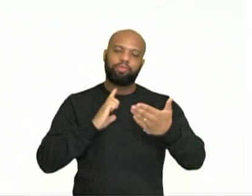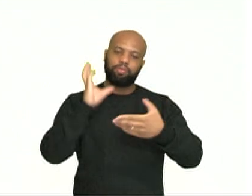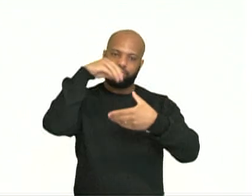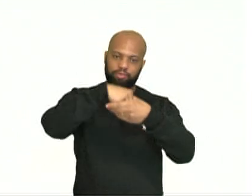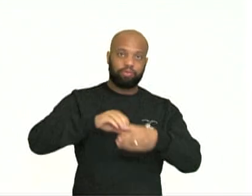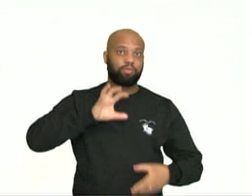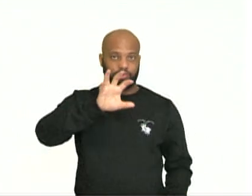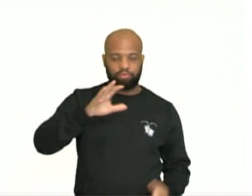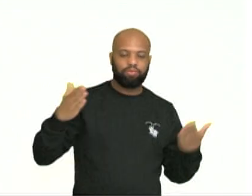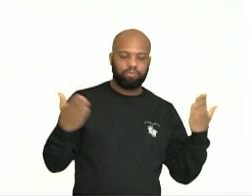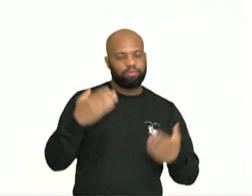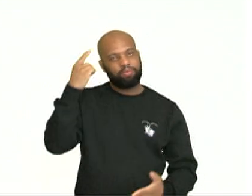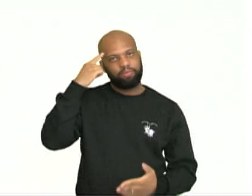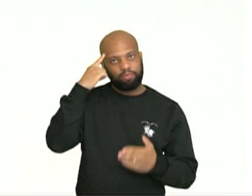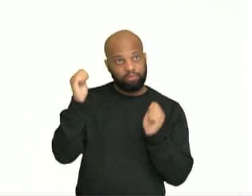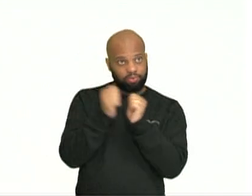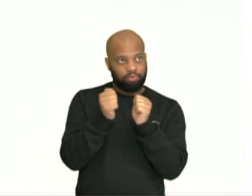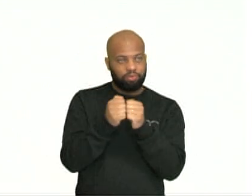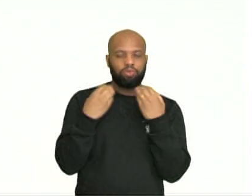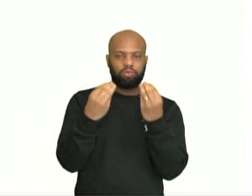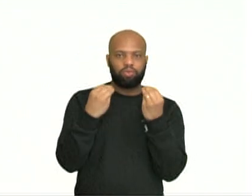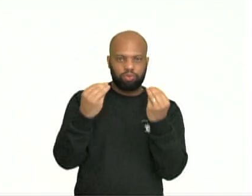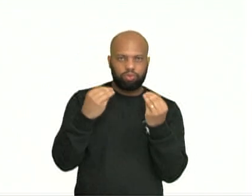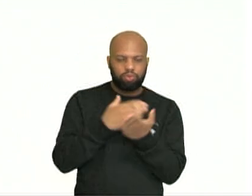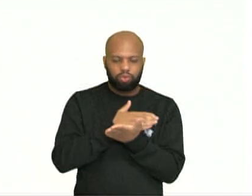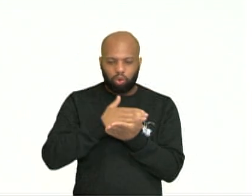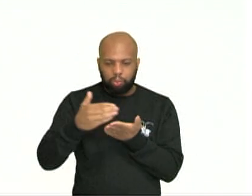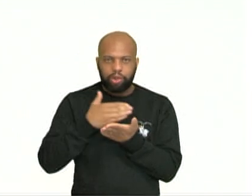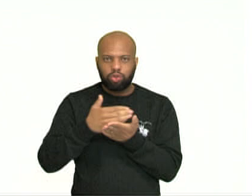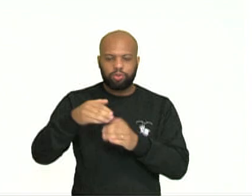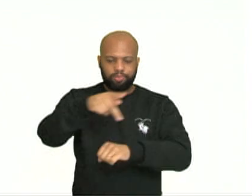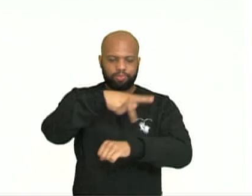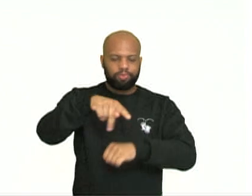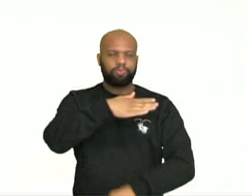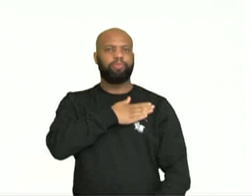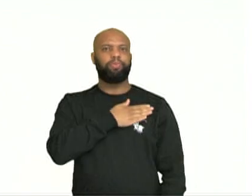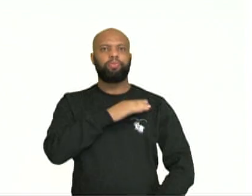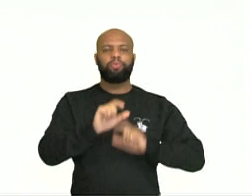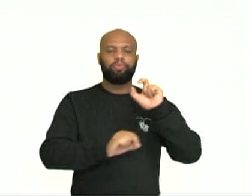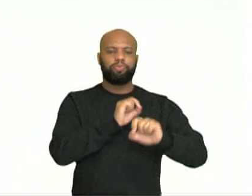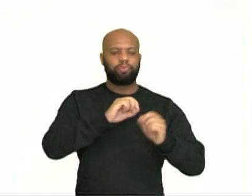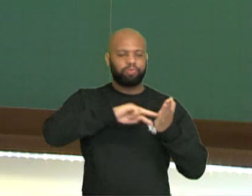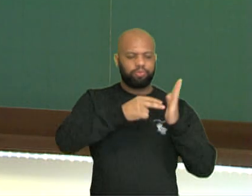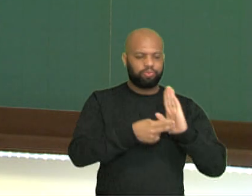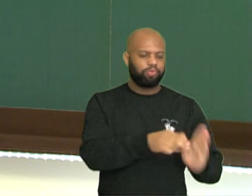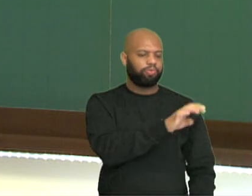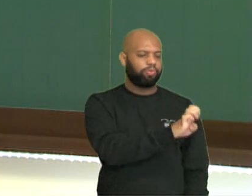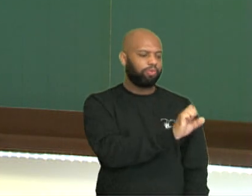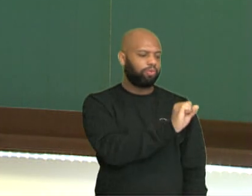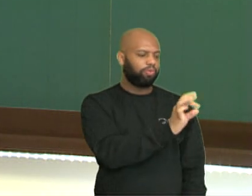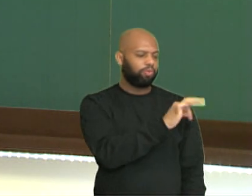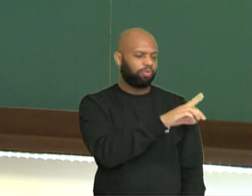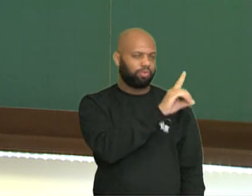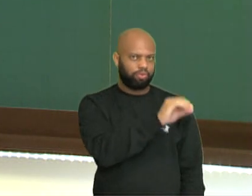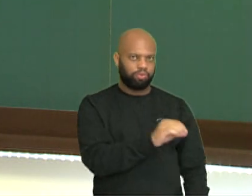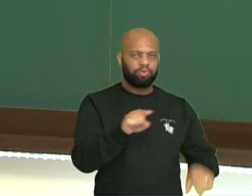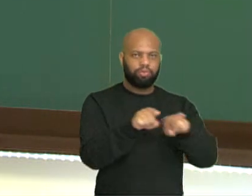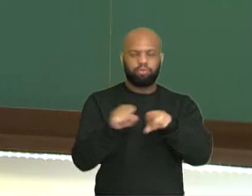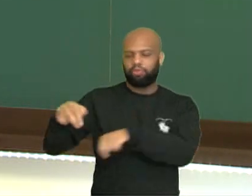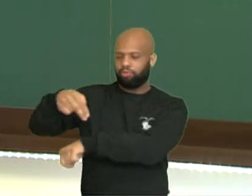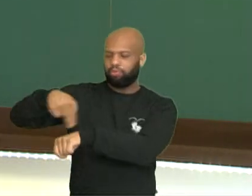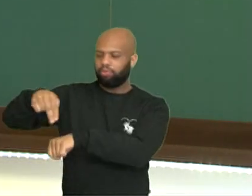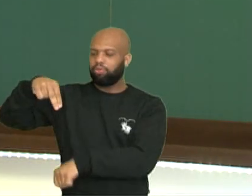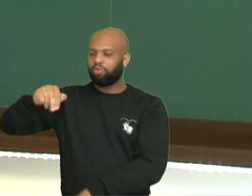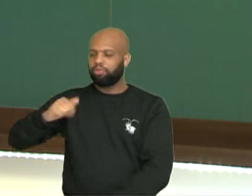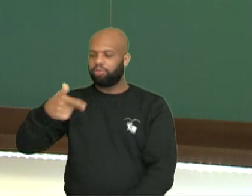situação, vamos pensar juntos como surgiu o nacionalismo, o que é o Estado e o que é uma nação. Então, dentro desse contexto, a imagem destacada